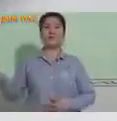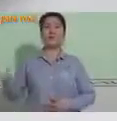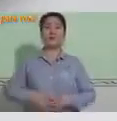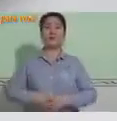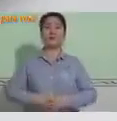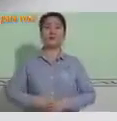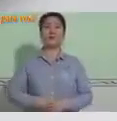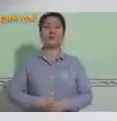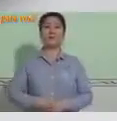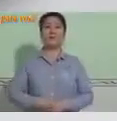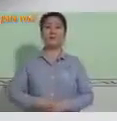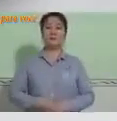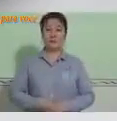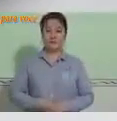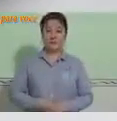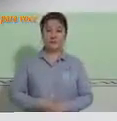NORMALQUESTRIMEIROSDIASAPO acento agudo